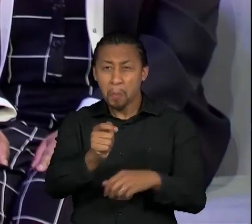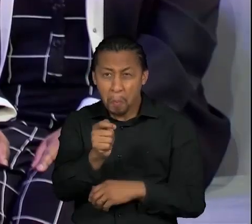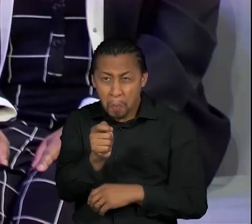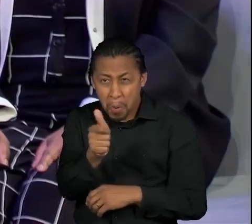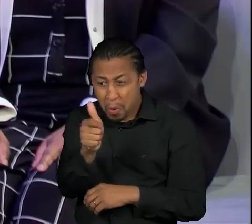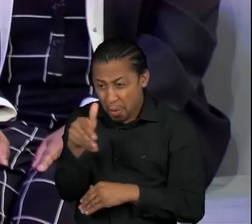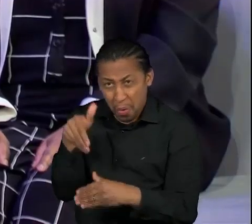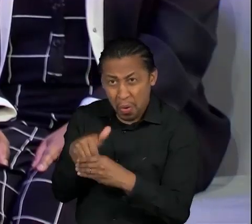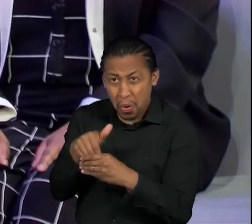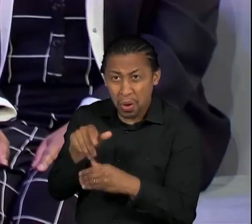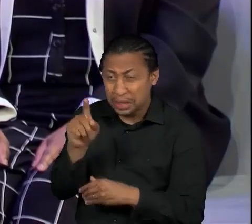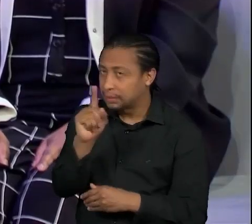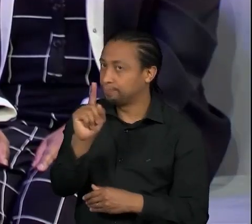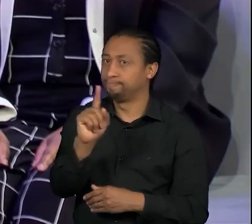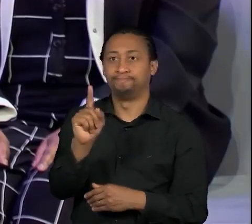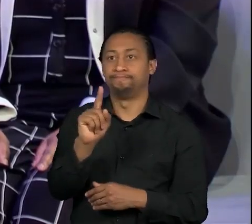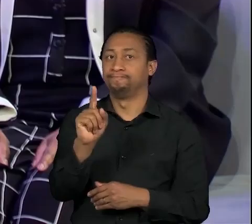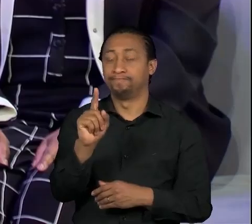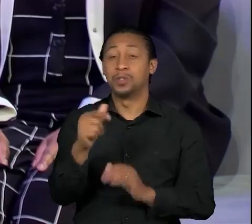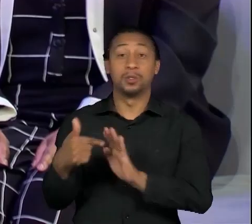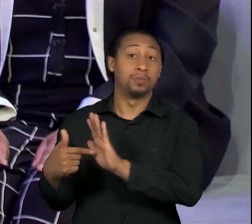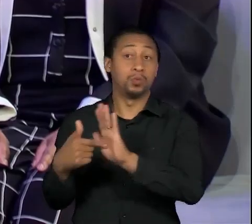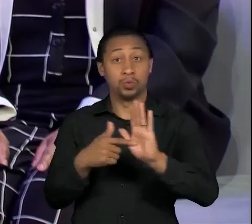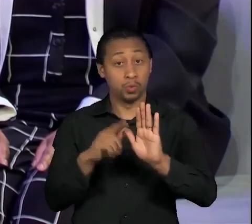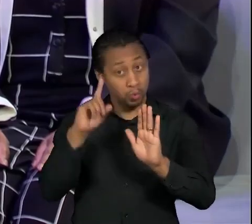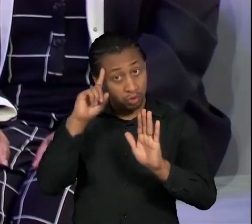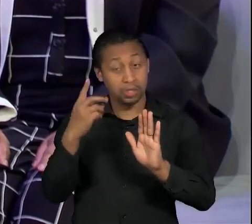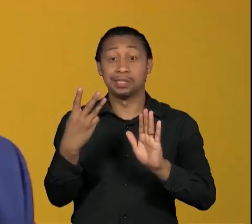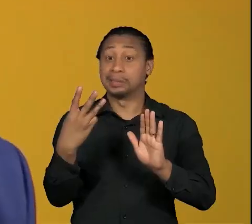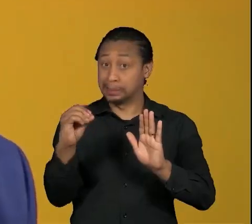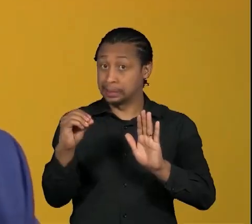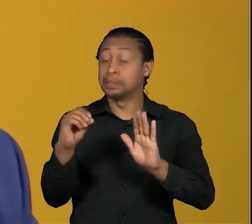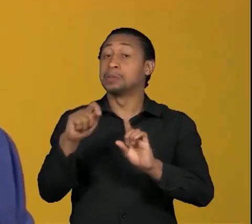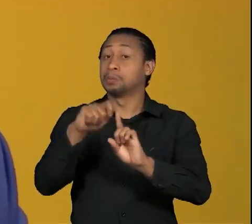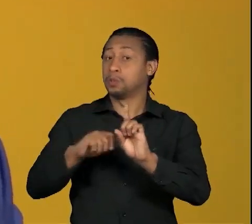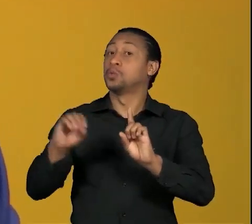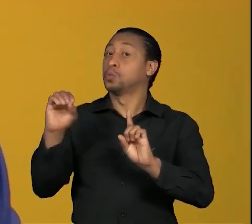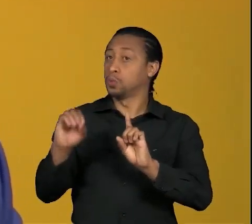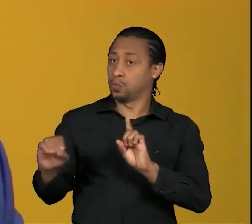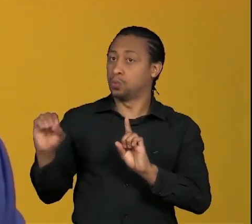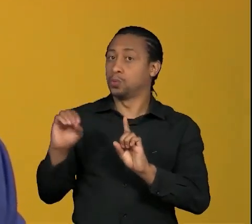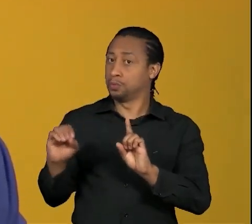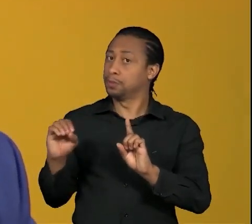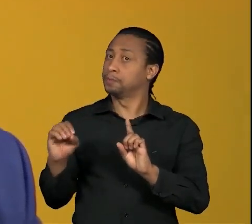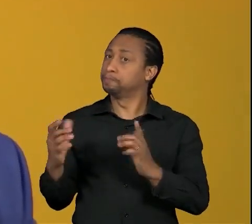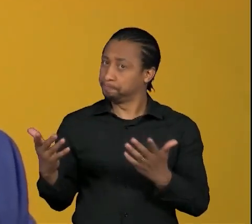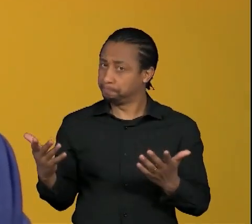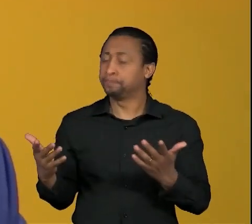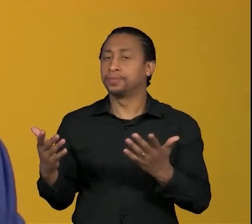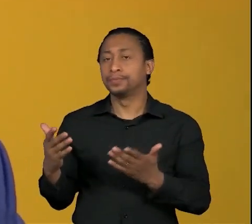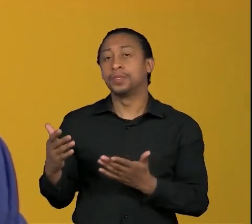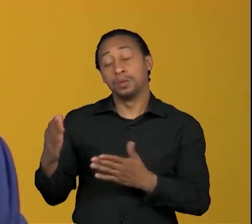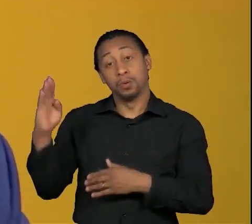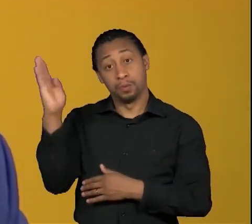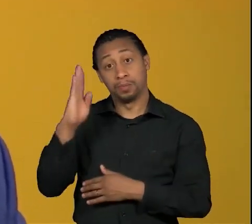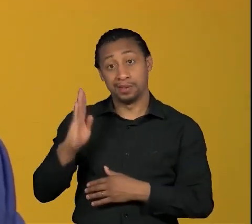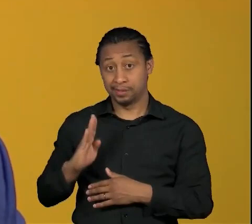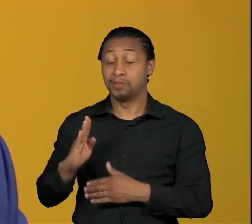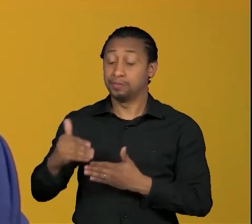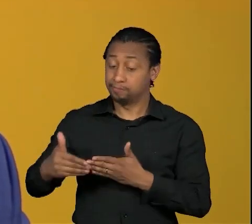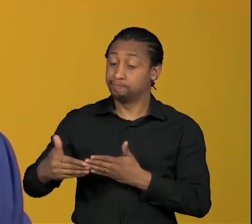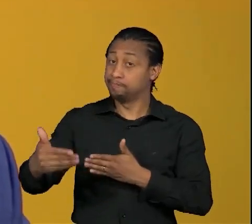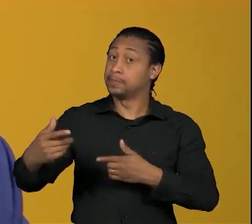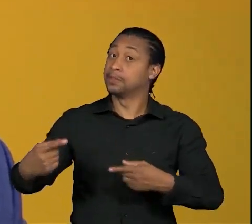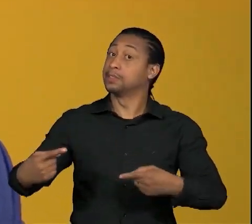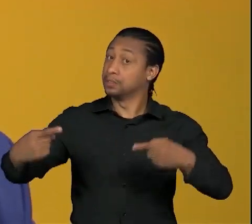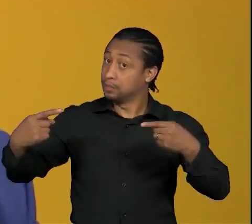aconteceu no dia 30 de outubro. Dito isso, acho que o Brasil tem alguns desafios que tem que enfrentar.